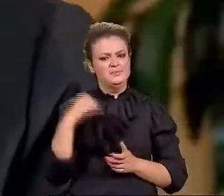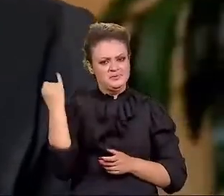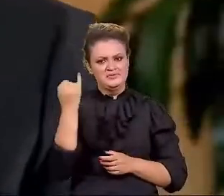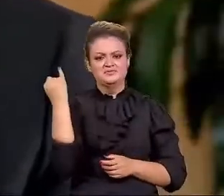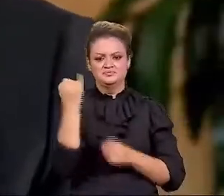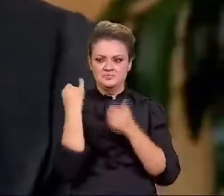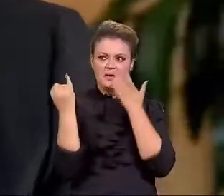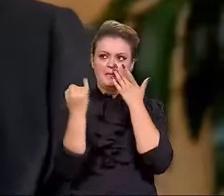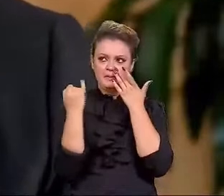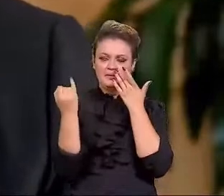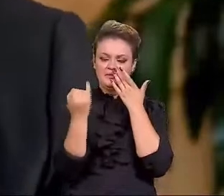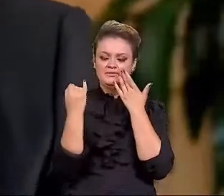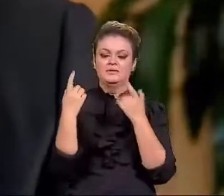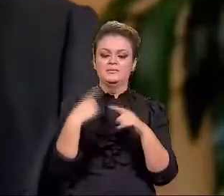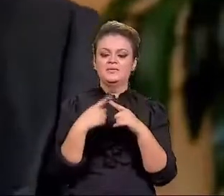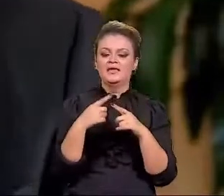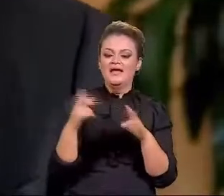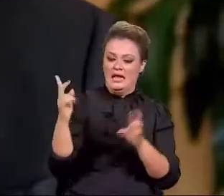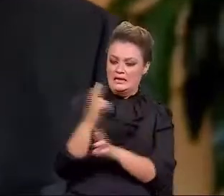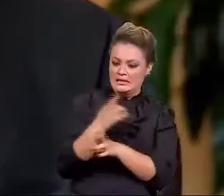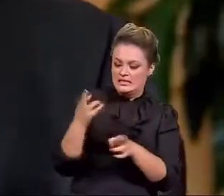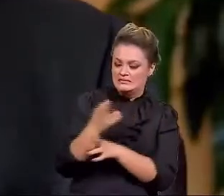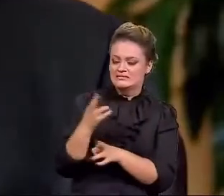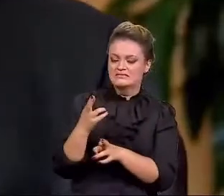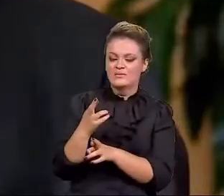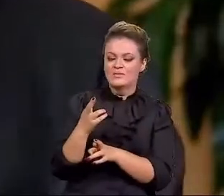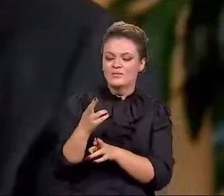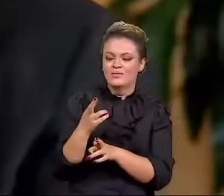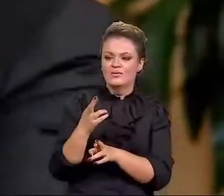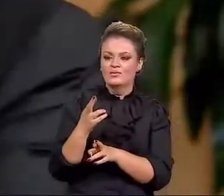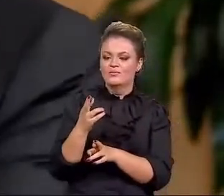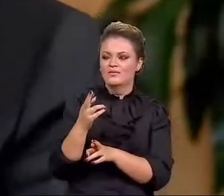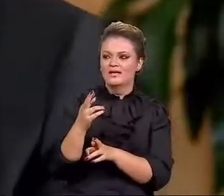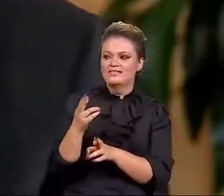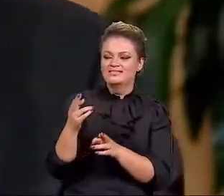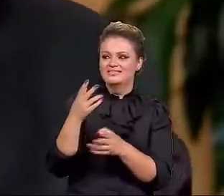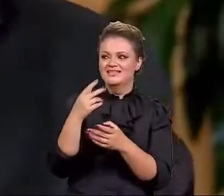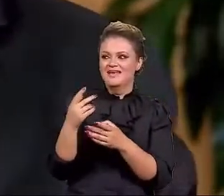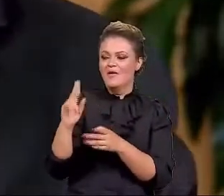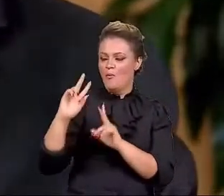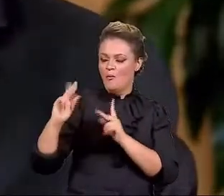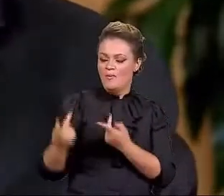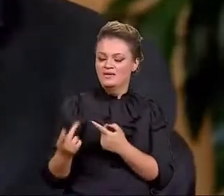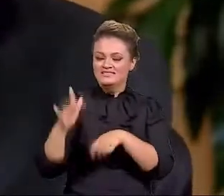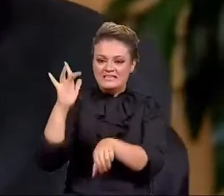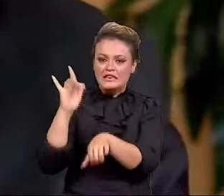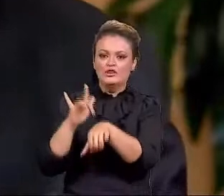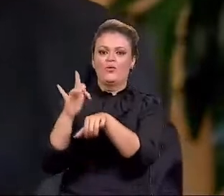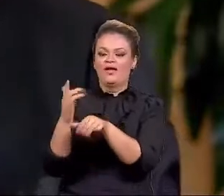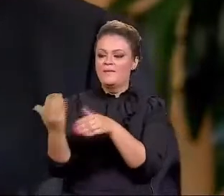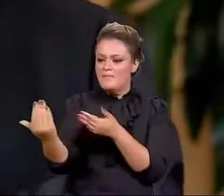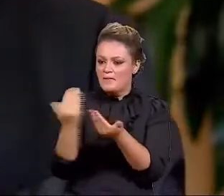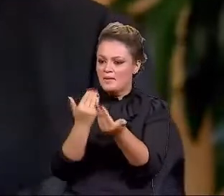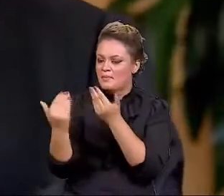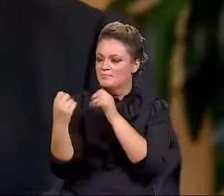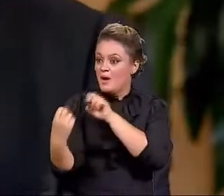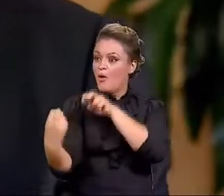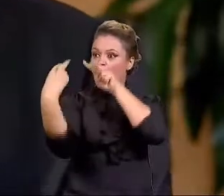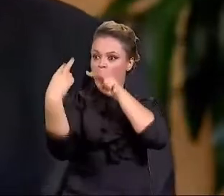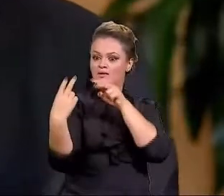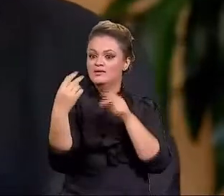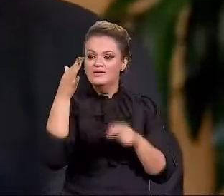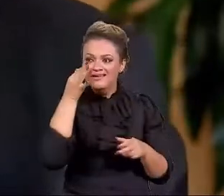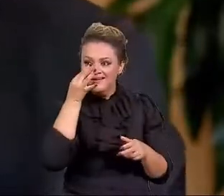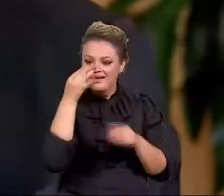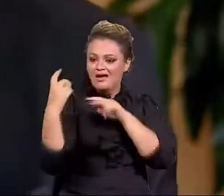é uma relação química. Você tem que tocar na pessoa, você tem que sentir a pessoa, você tem que olhar na cara da pessoa. E o Brasil, que já